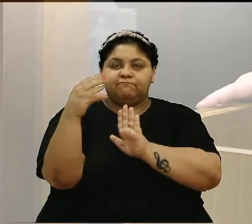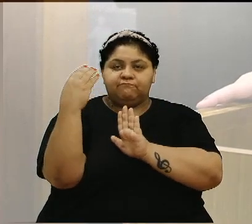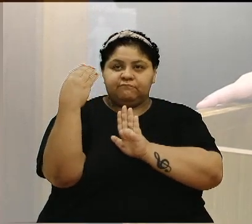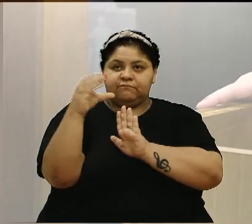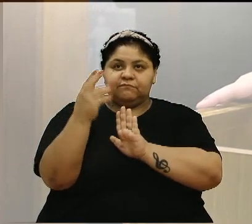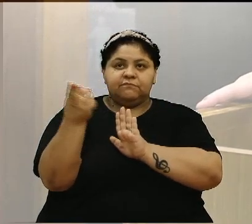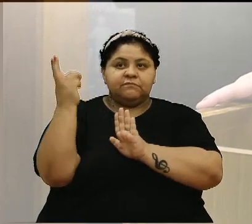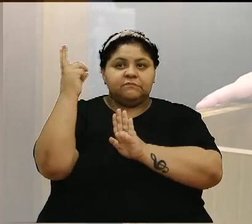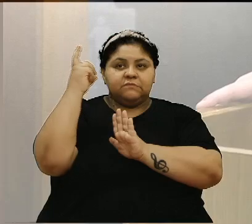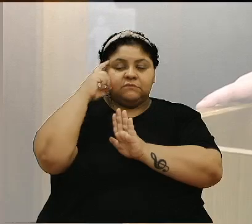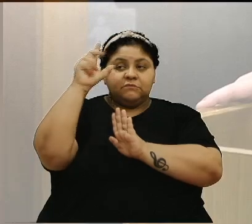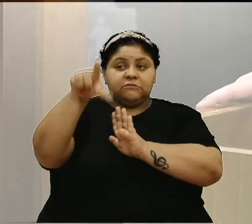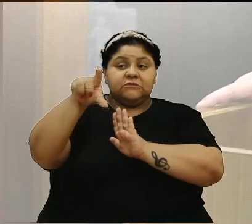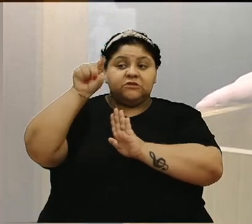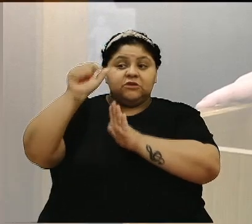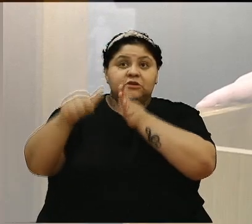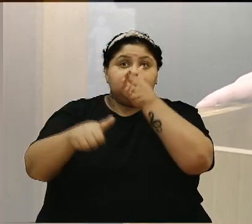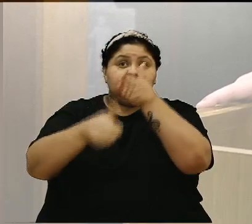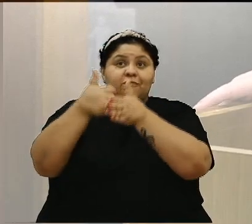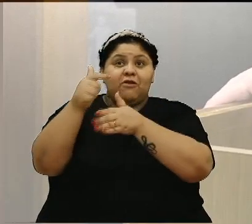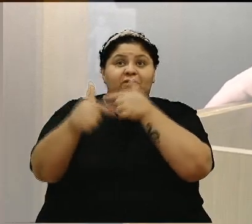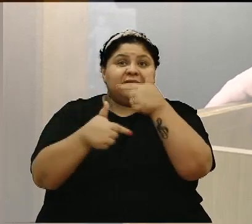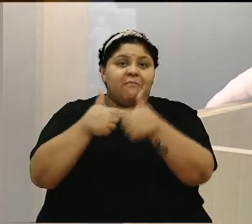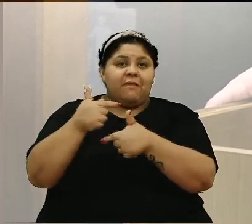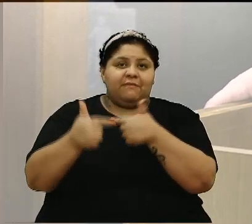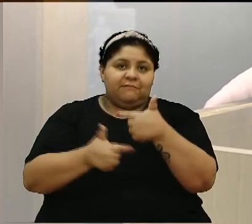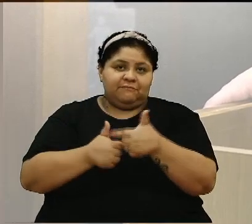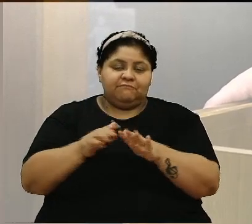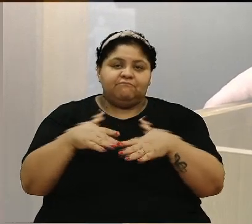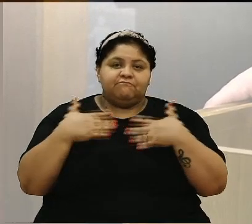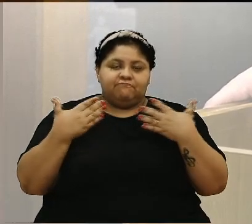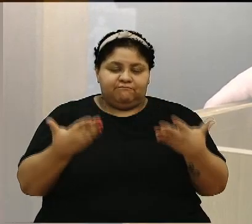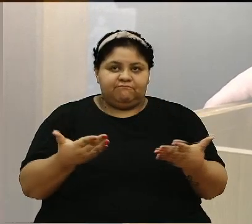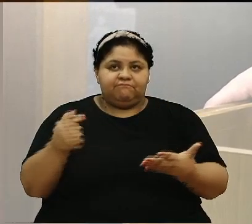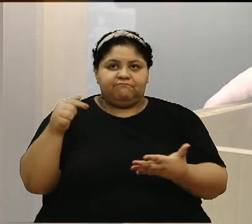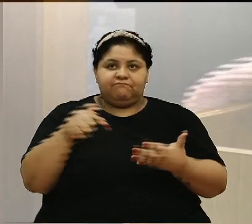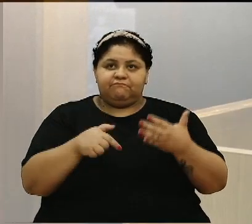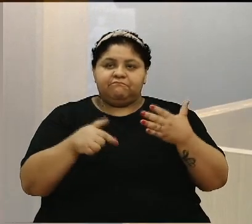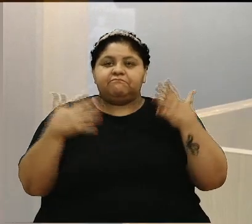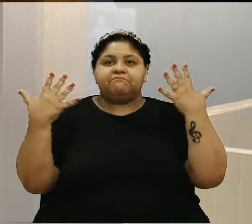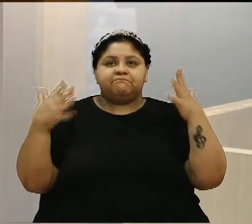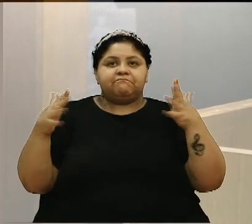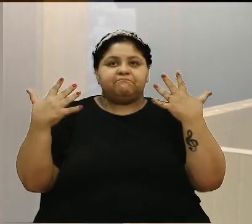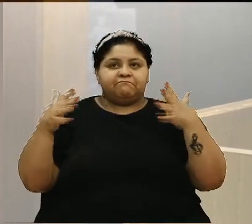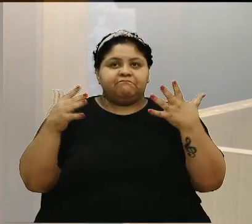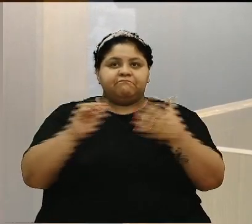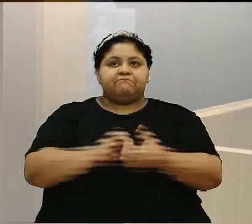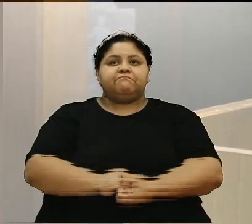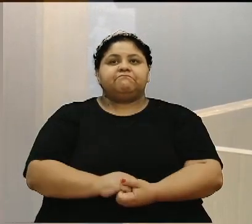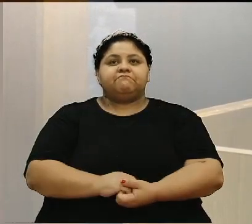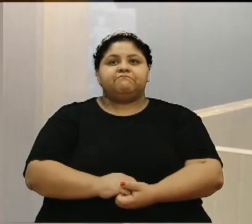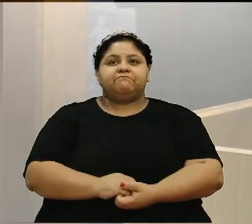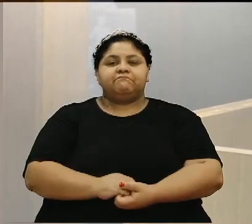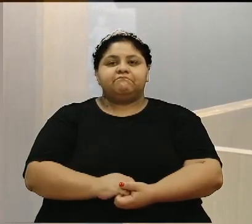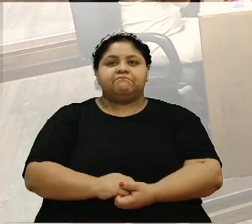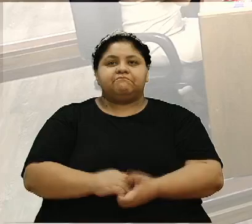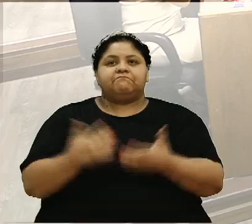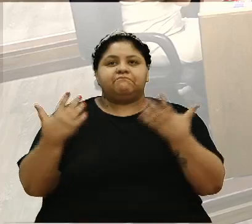Cultural, onde foi escolhido o melhor trabalho. Então, fica aqui meus parabéns, em nome...